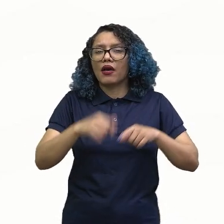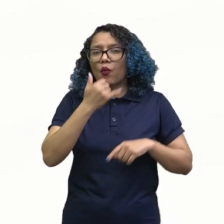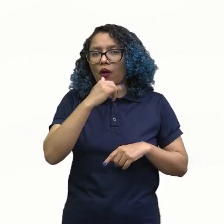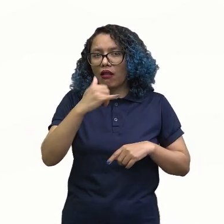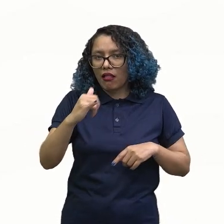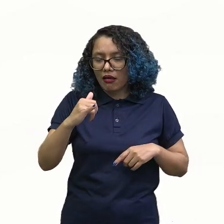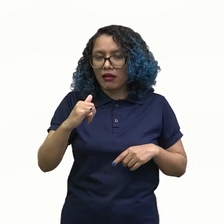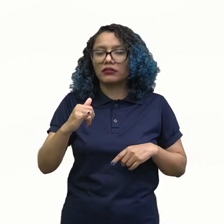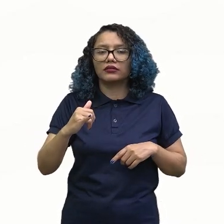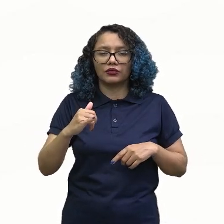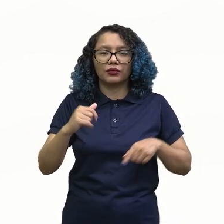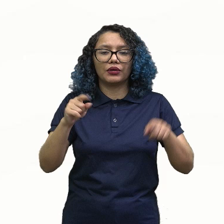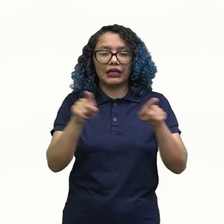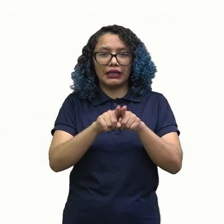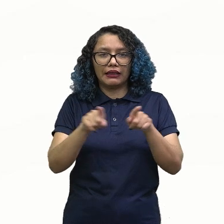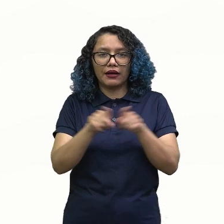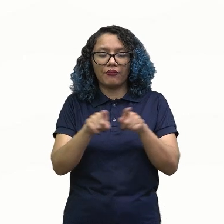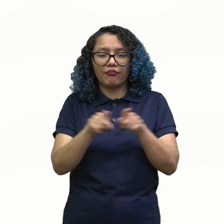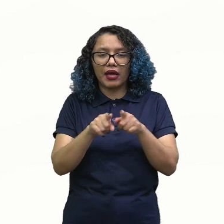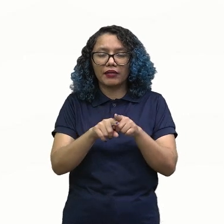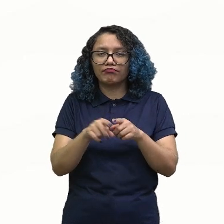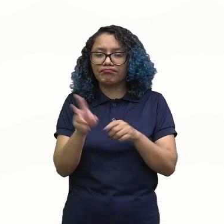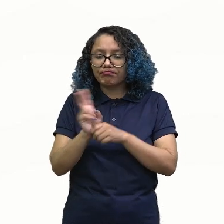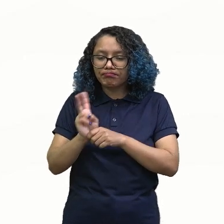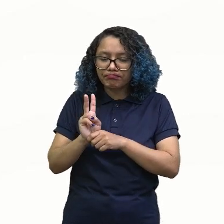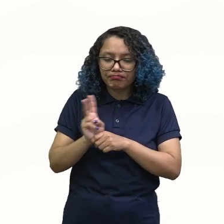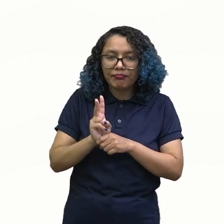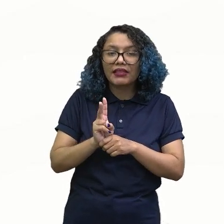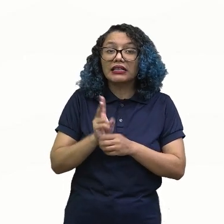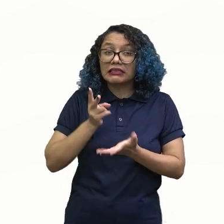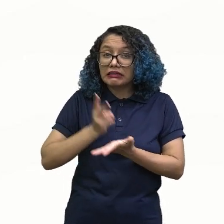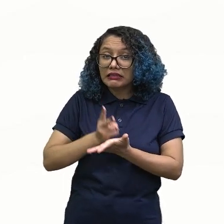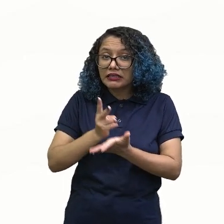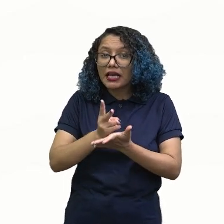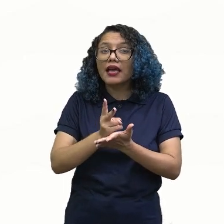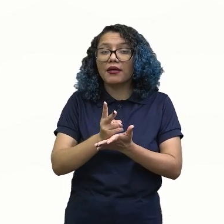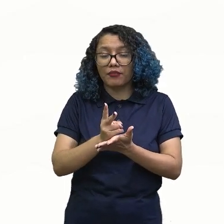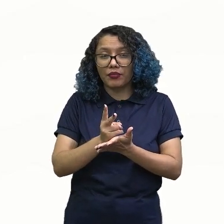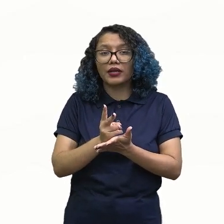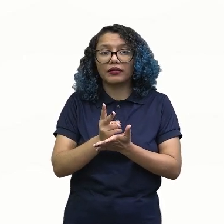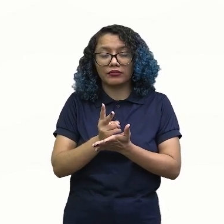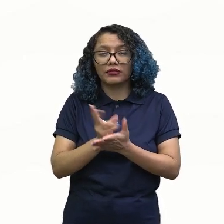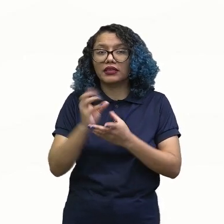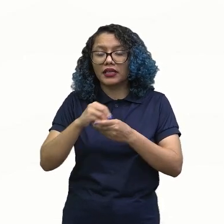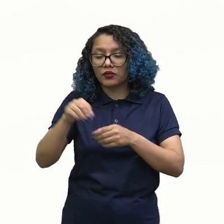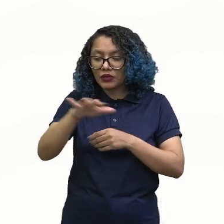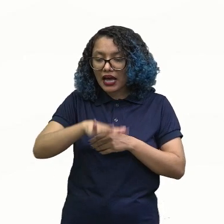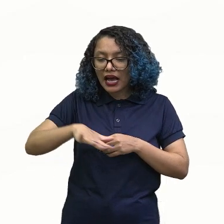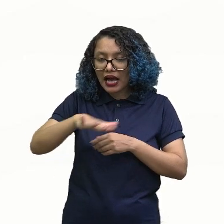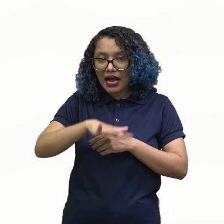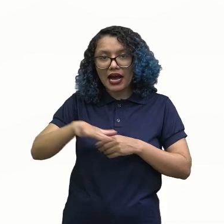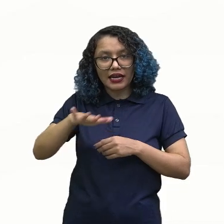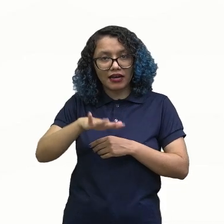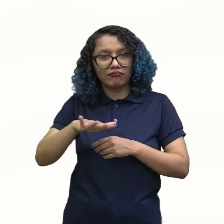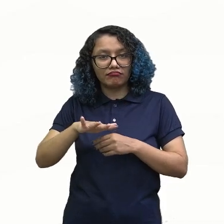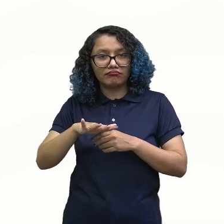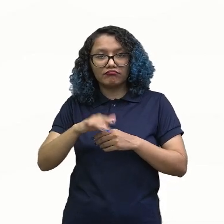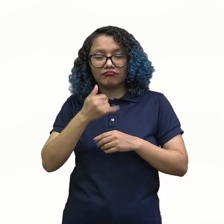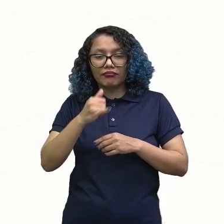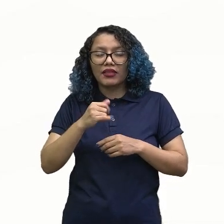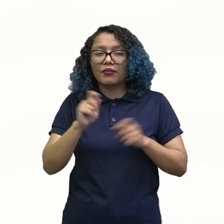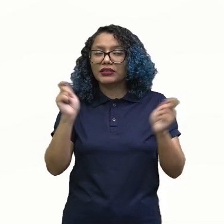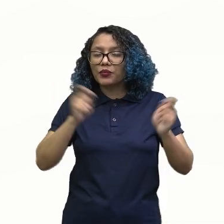e realizar inspeções periódicas das instalações elétricas. Garantem que